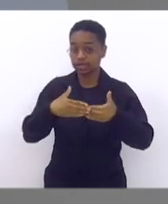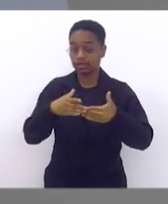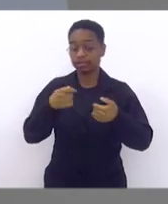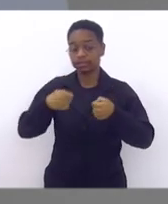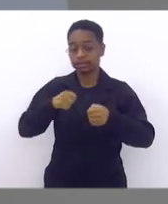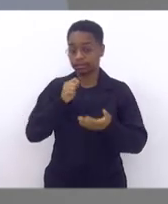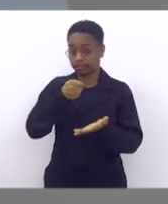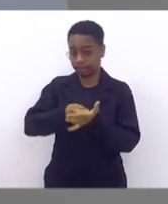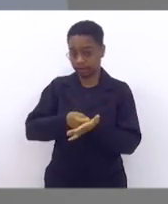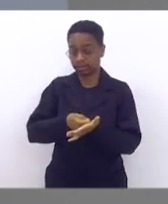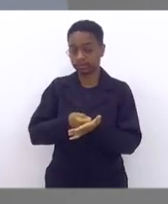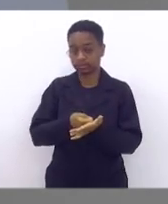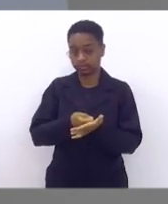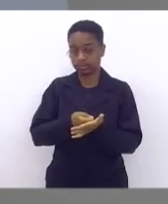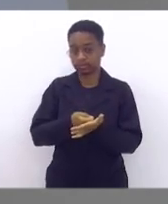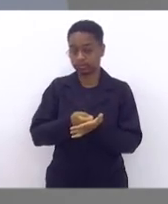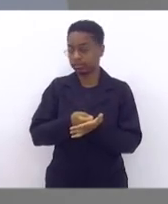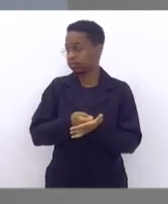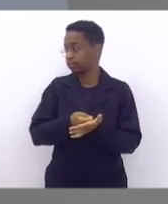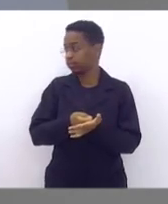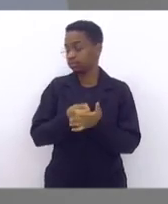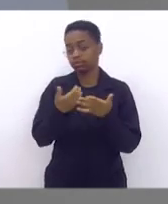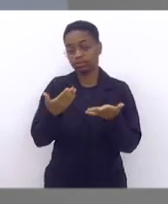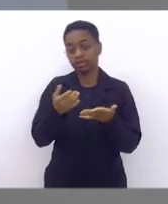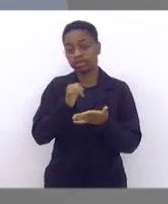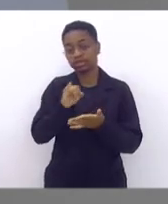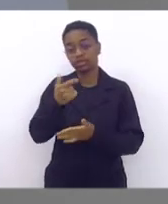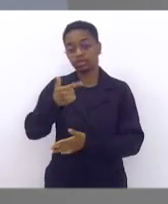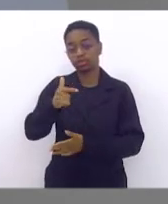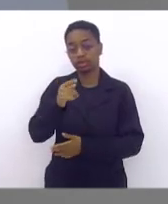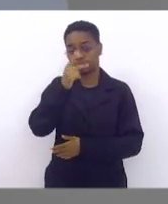pagos, não tendo operador